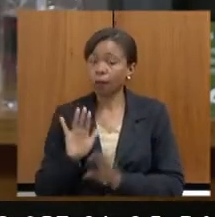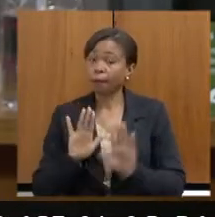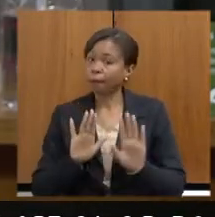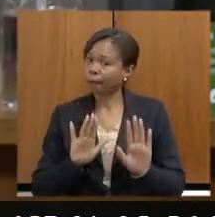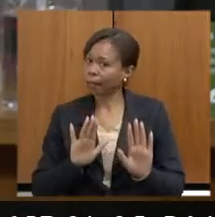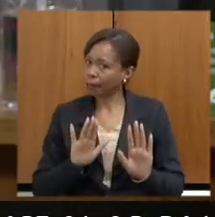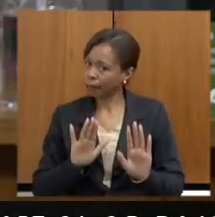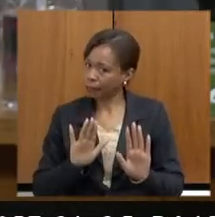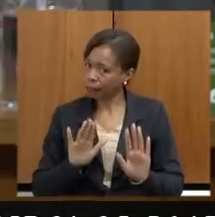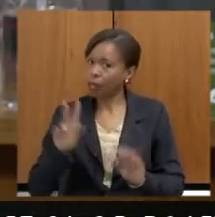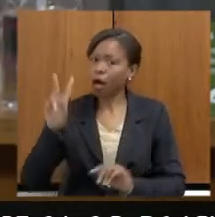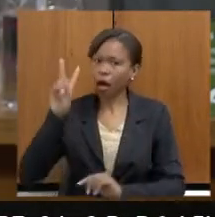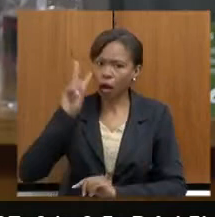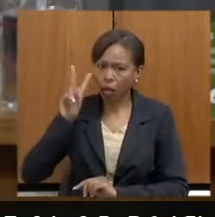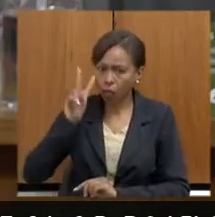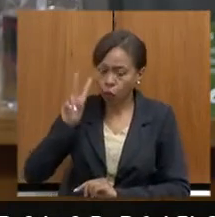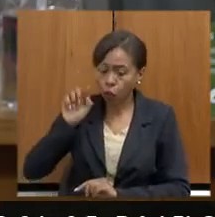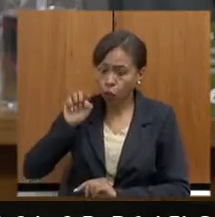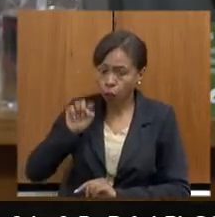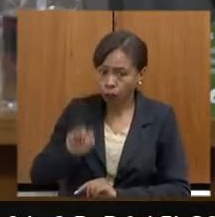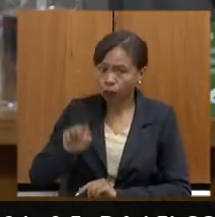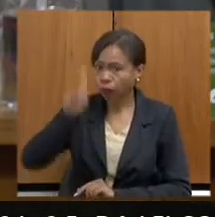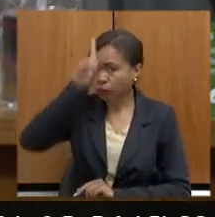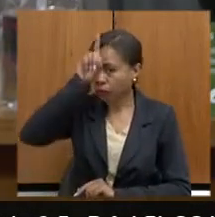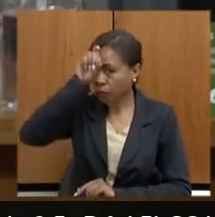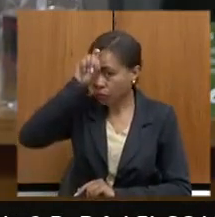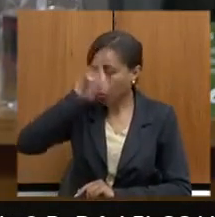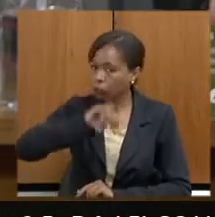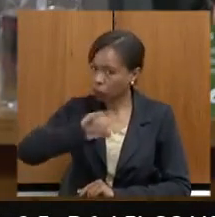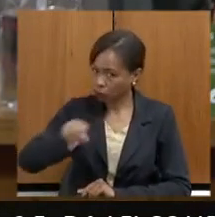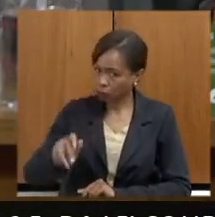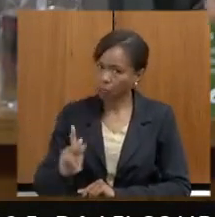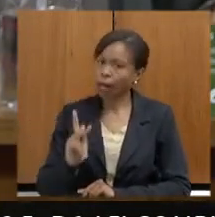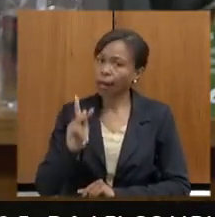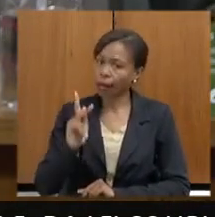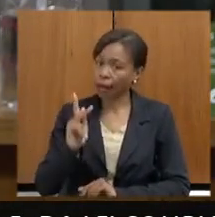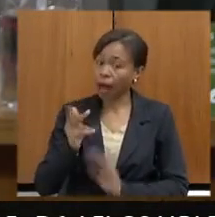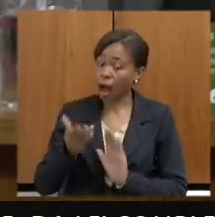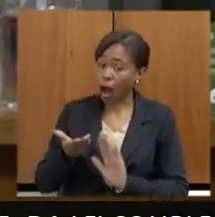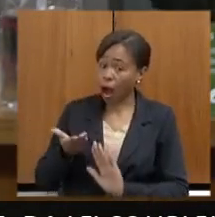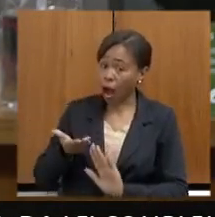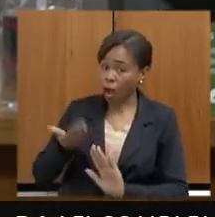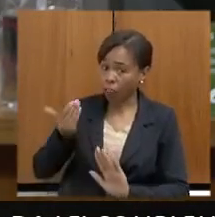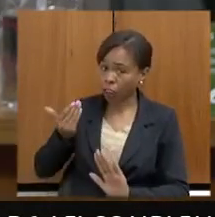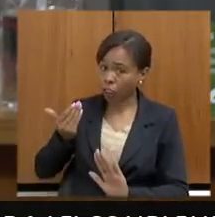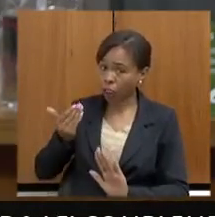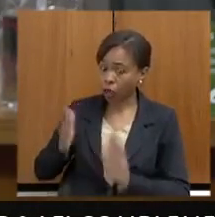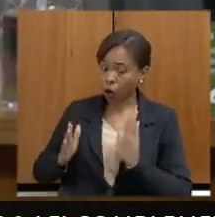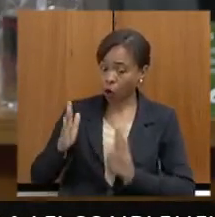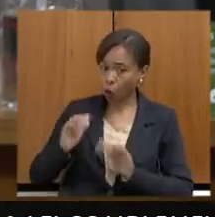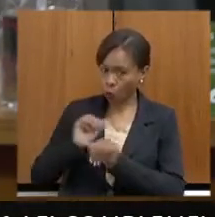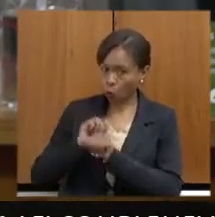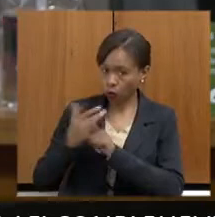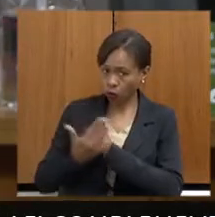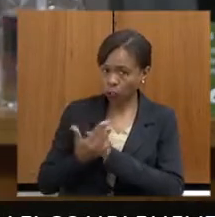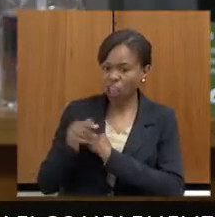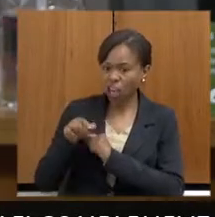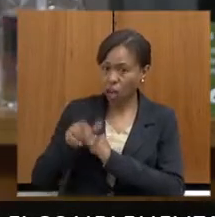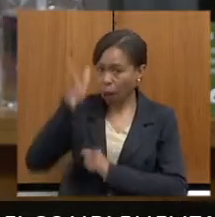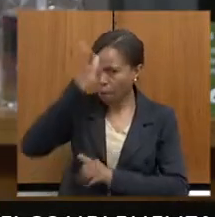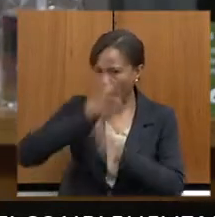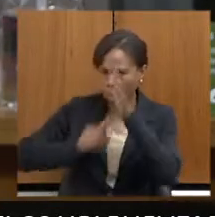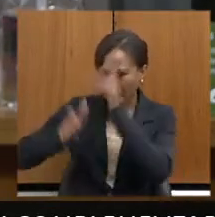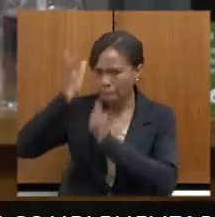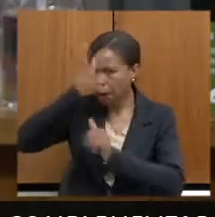Ô Júlia quando ele atendeu o convívio do Estado inteiro ele salvou muita vida então não ao serviço